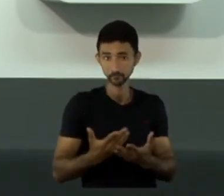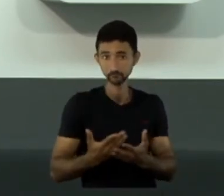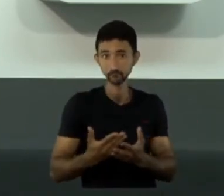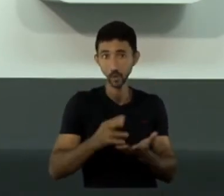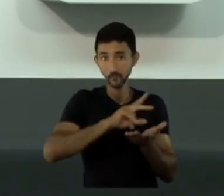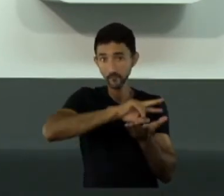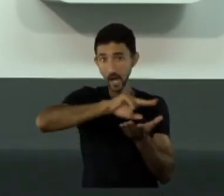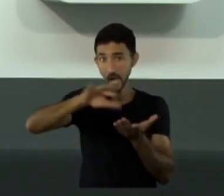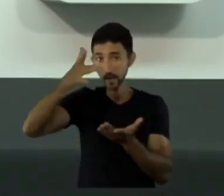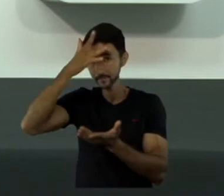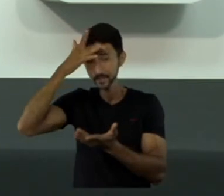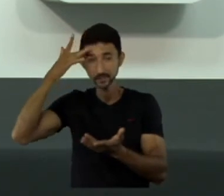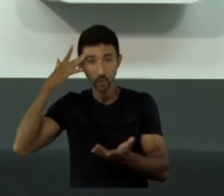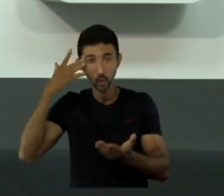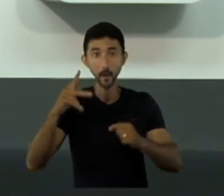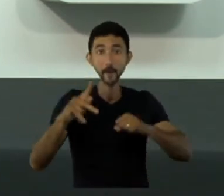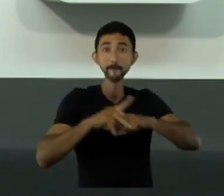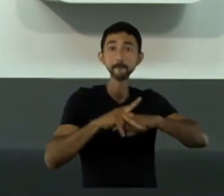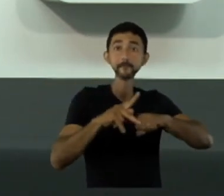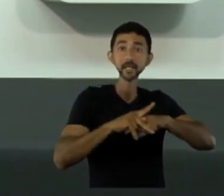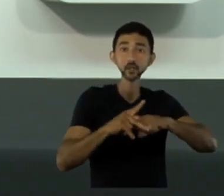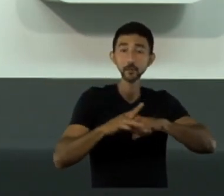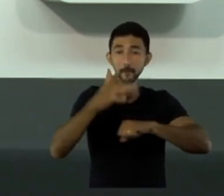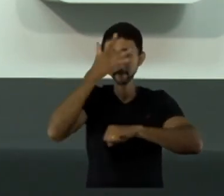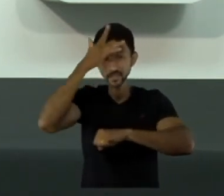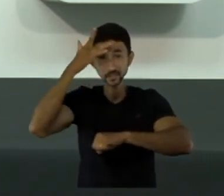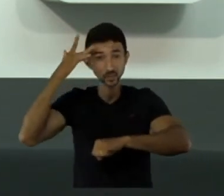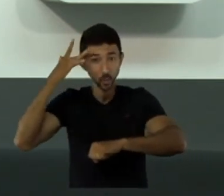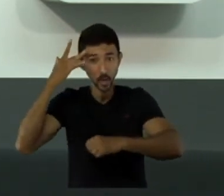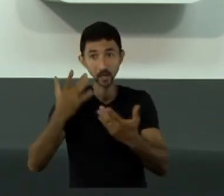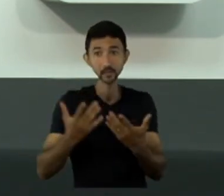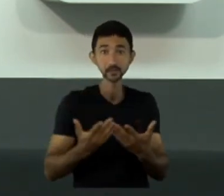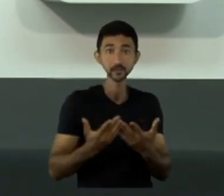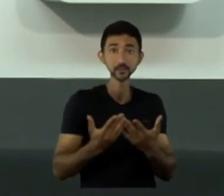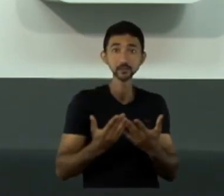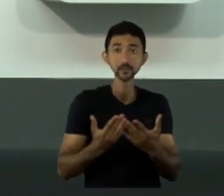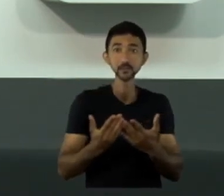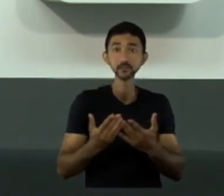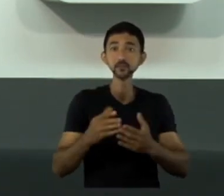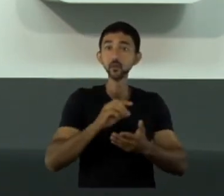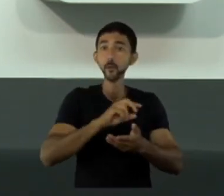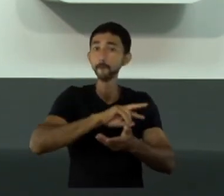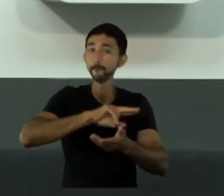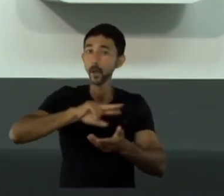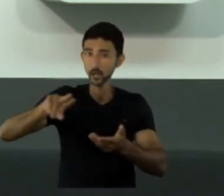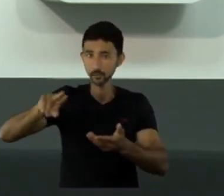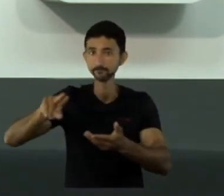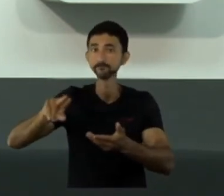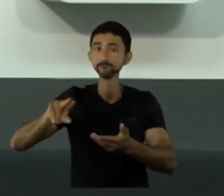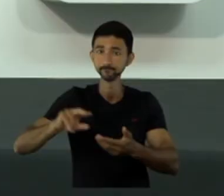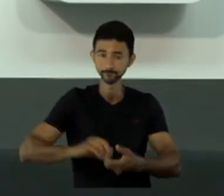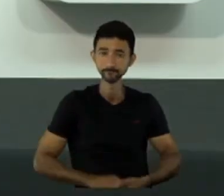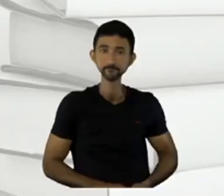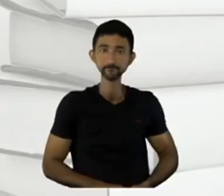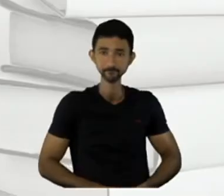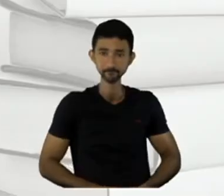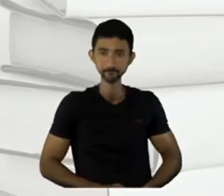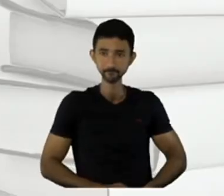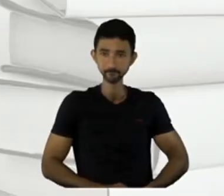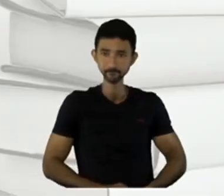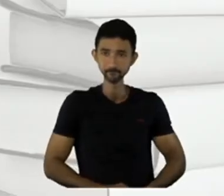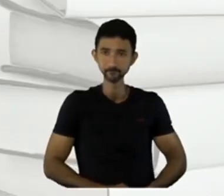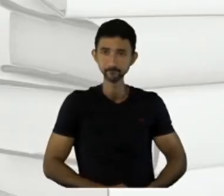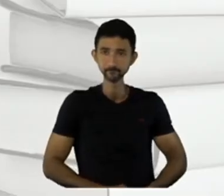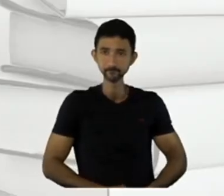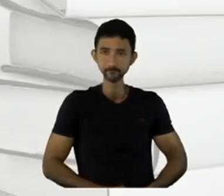Então, aí já estamos falando de pronomes pessoais, já do plural, as pessoas que estão no plural, tá? Continuando aqui na